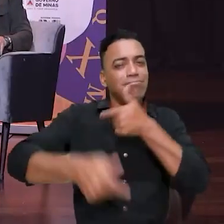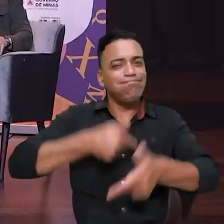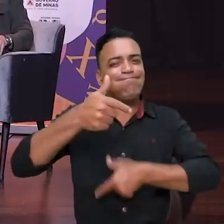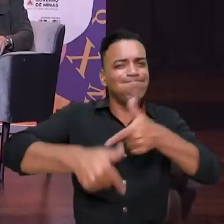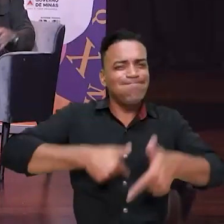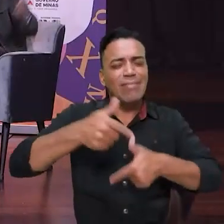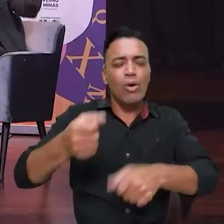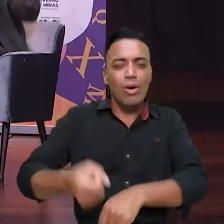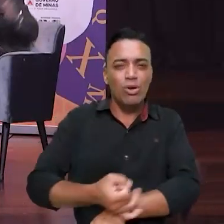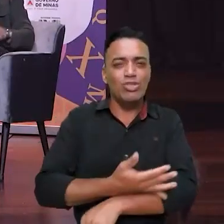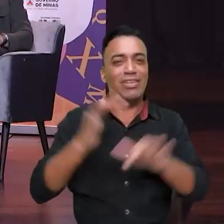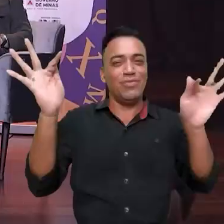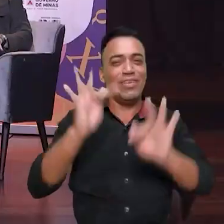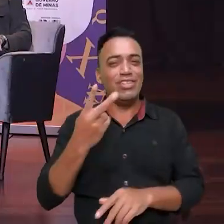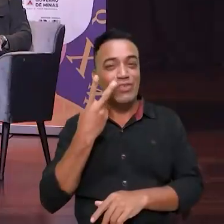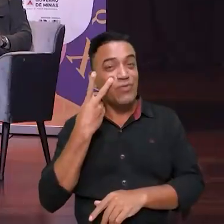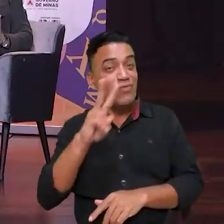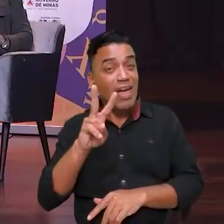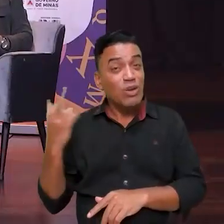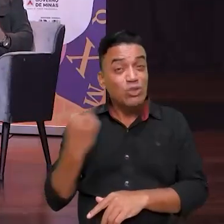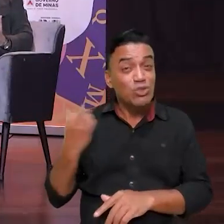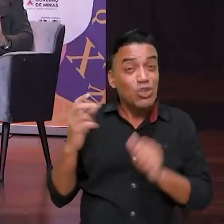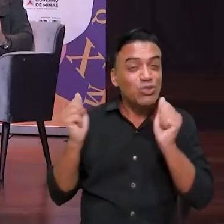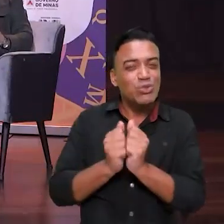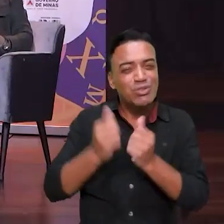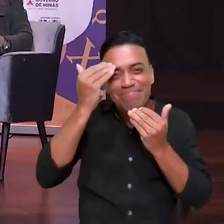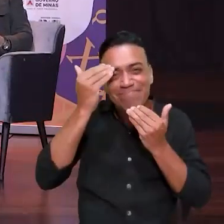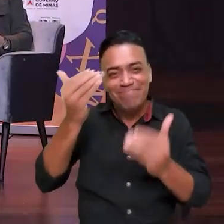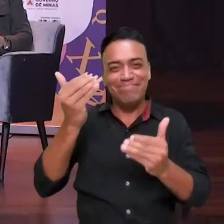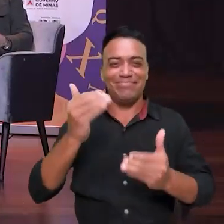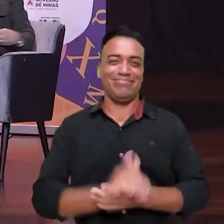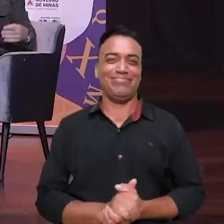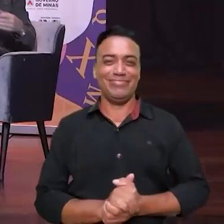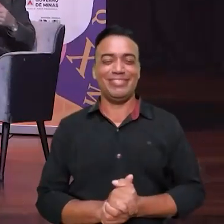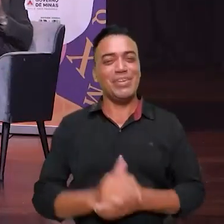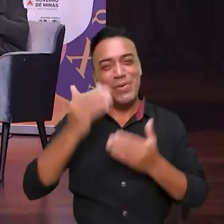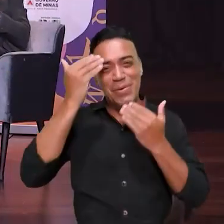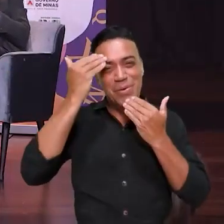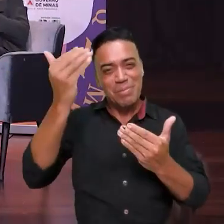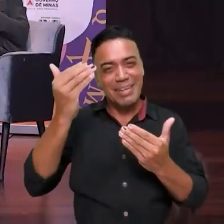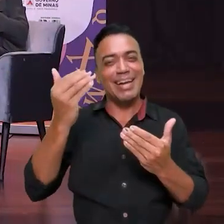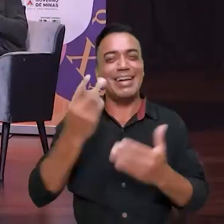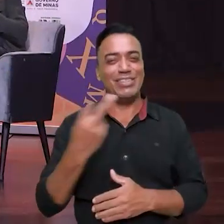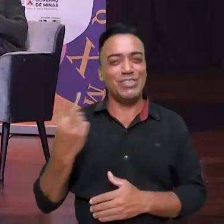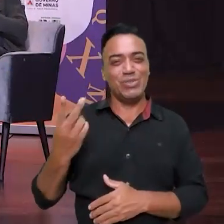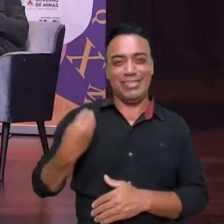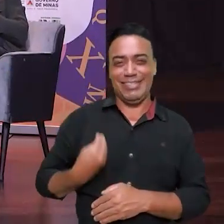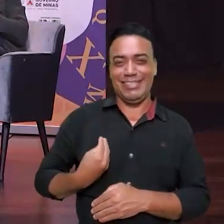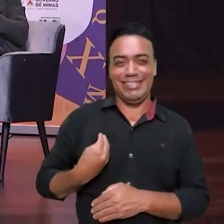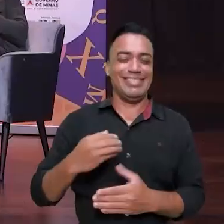muito emocionado e feliz de ver vocês dois juntos aí. Muito obrigado. Obrigado por virem.